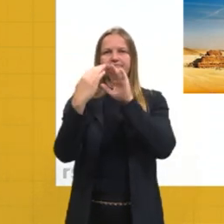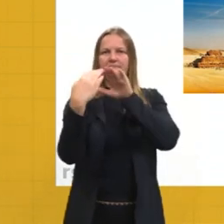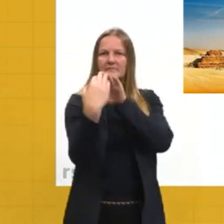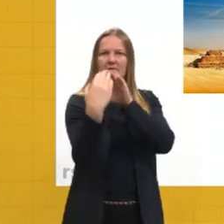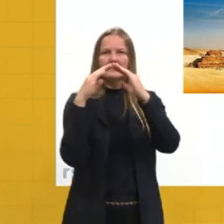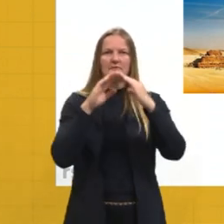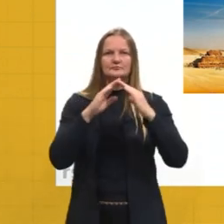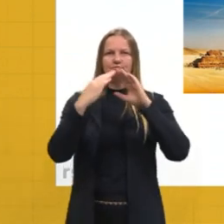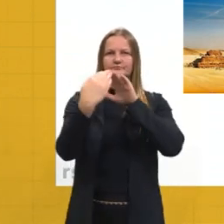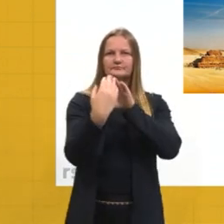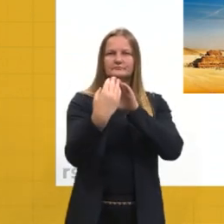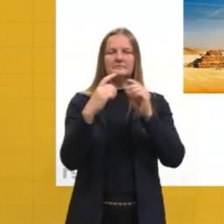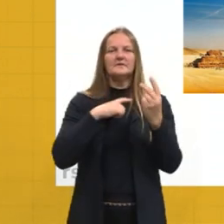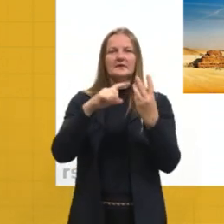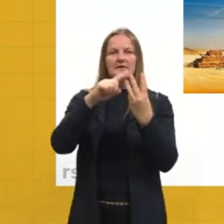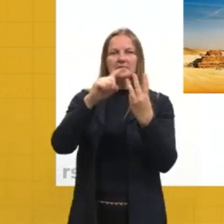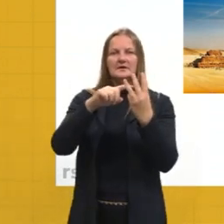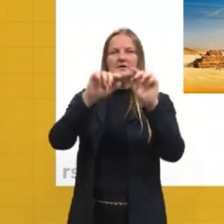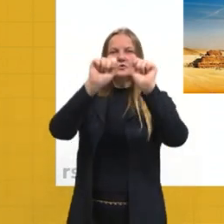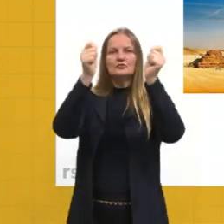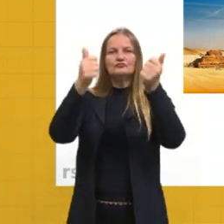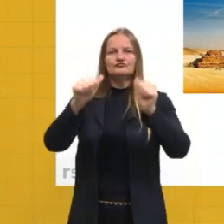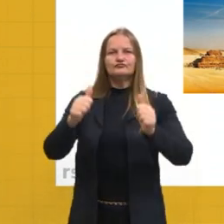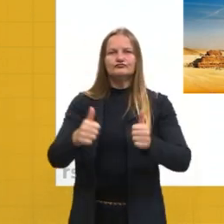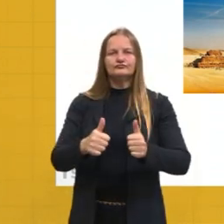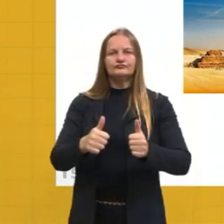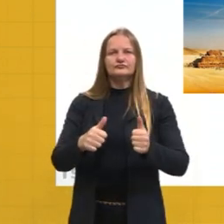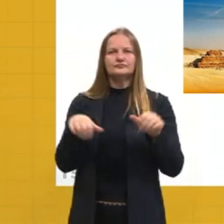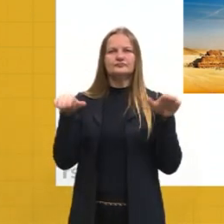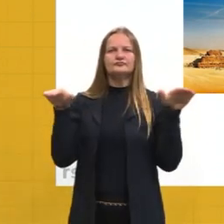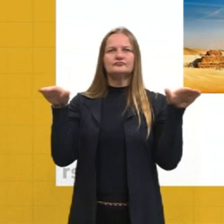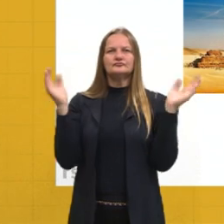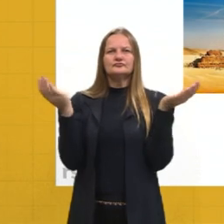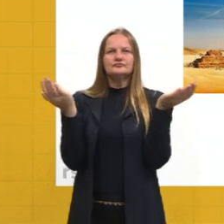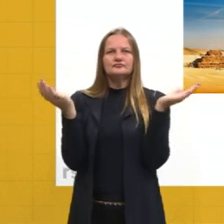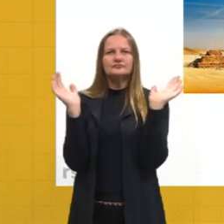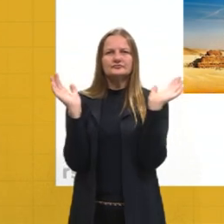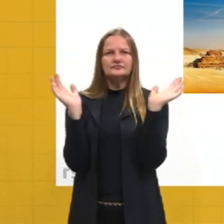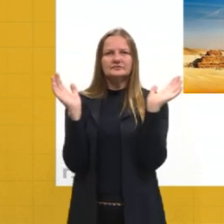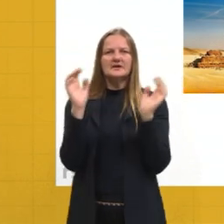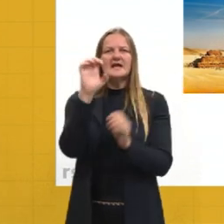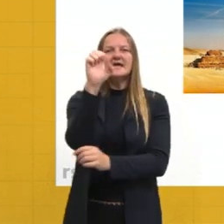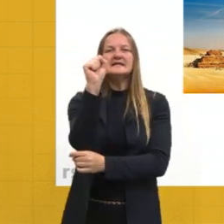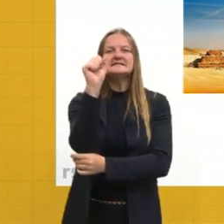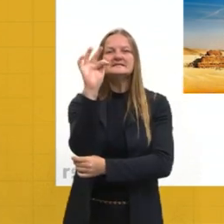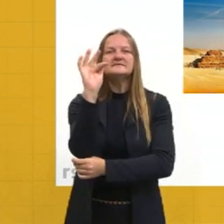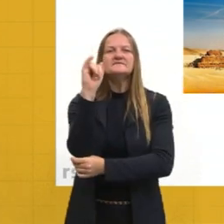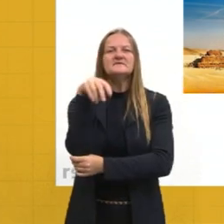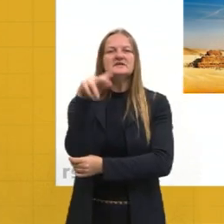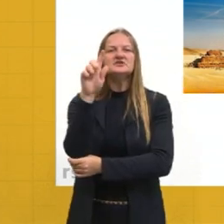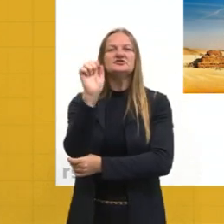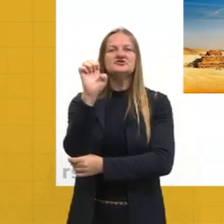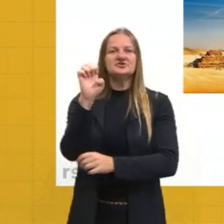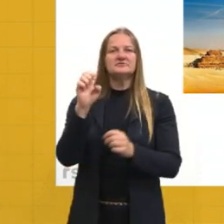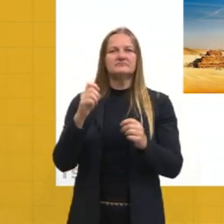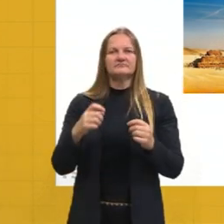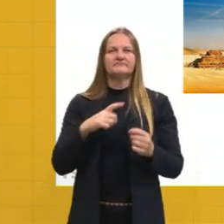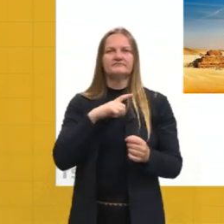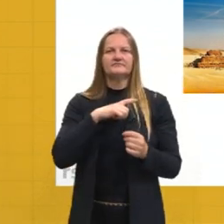Aqui nós temos aqui a esfinge de guisar Então vamos lá a mastaba gente ela toda tanto as